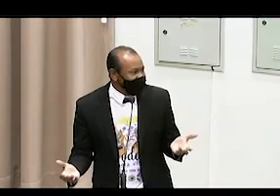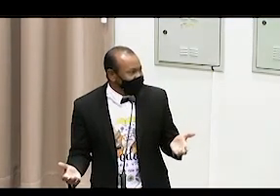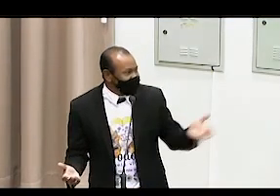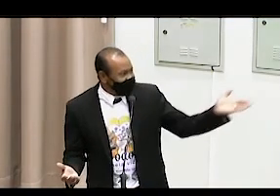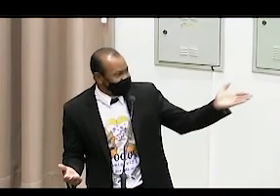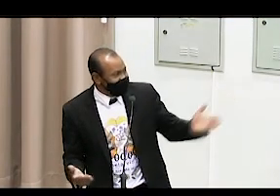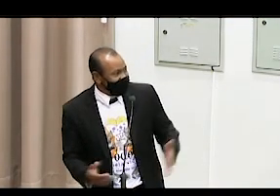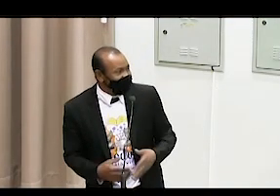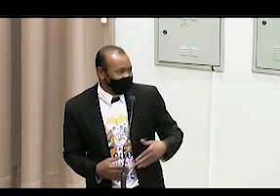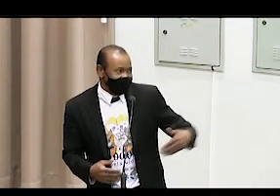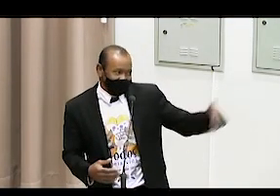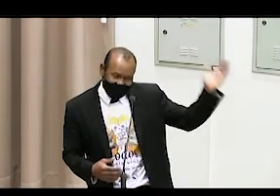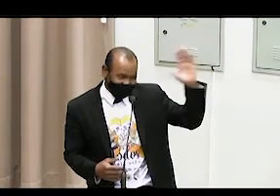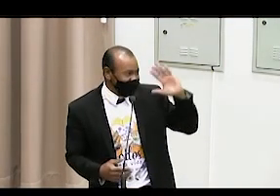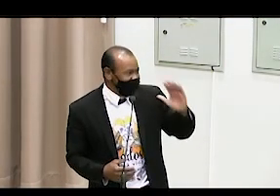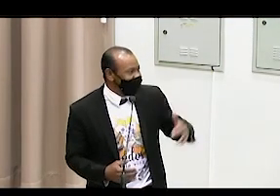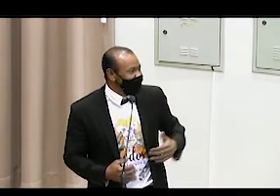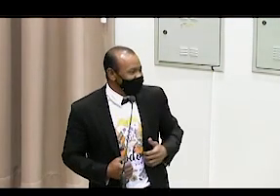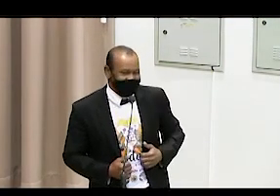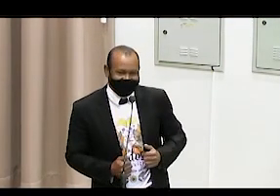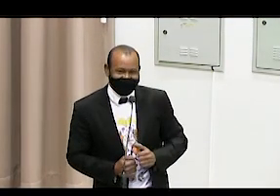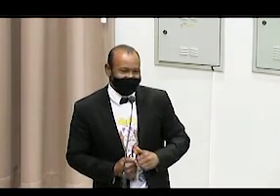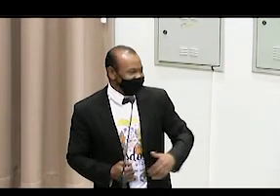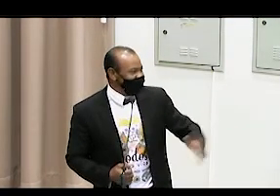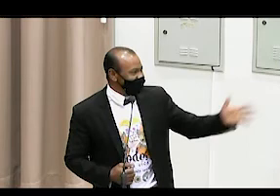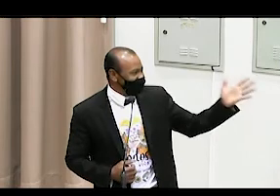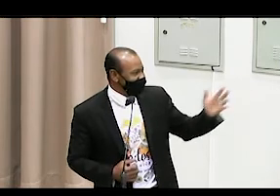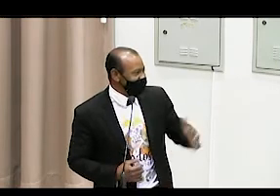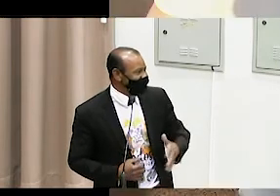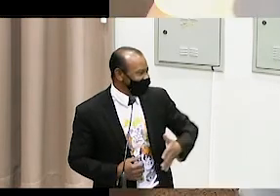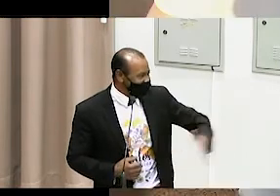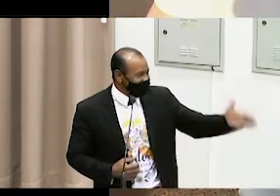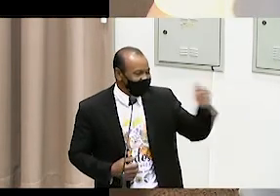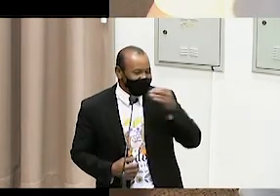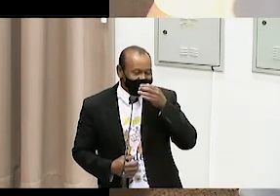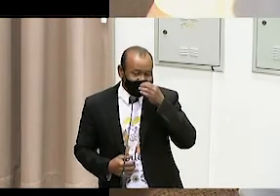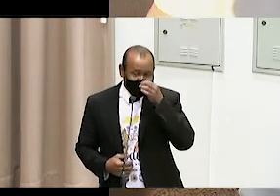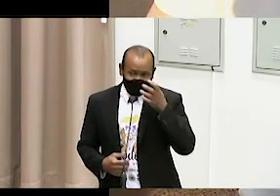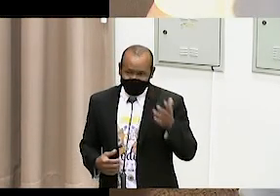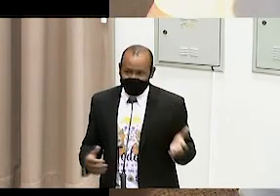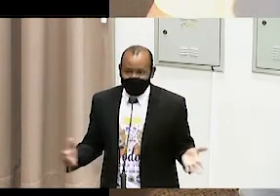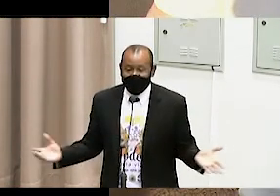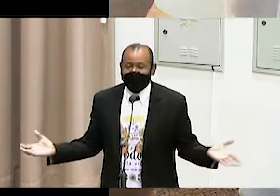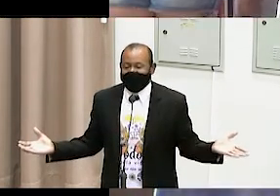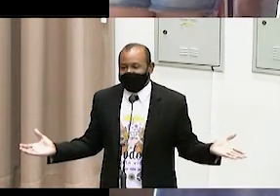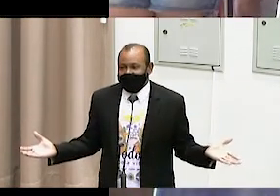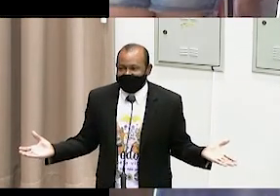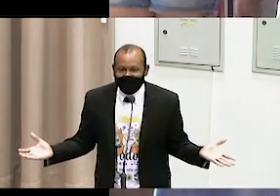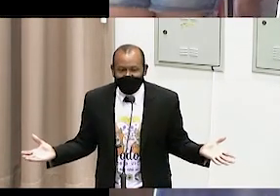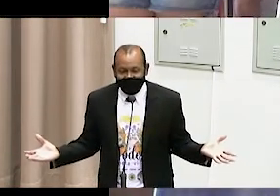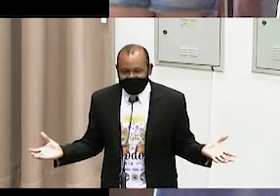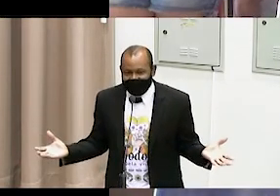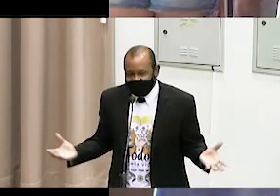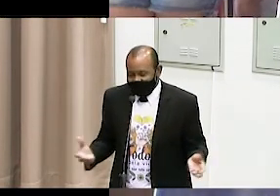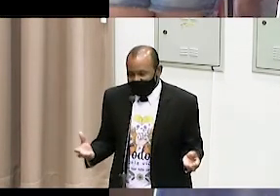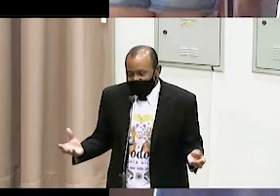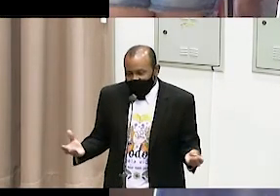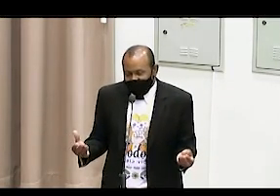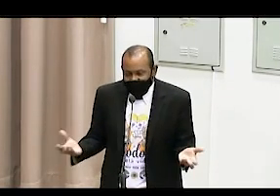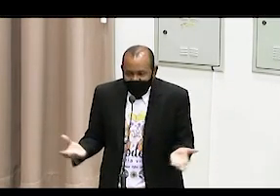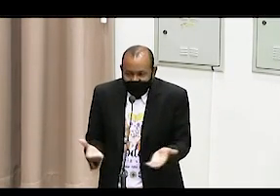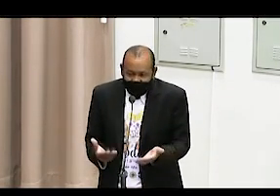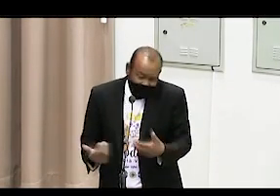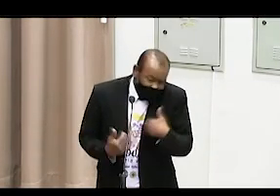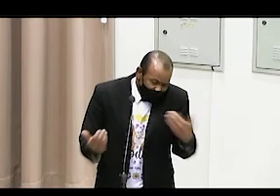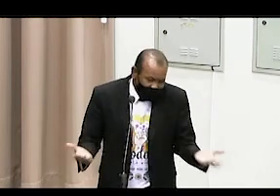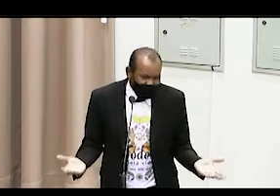essas pessoas. O doutor Samuel deve estar recebendo mais que nós ainda por ser médico, né, o tempo todo. Então, foi a explicação que ela deu para a gente.